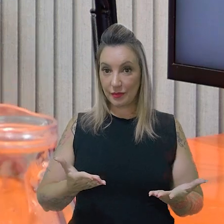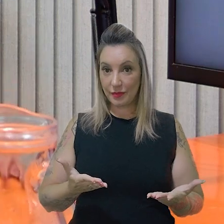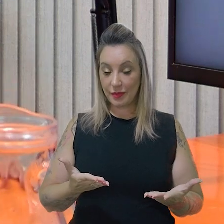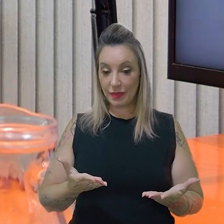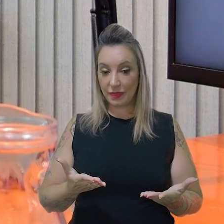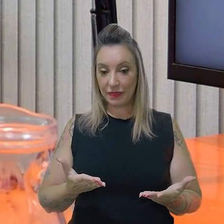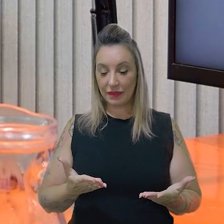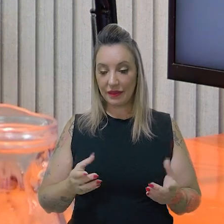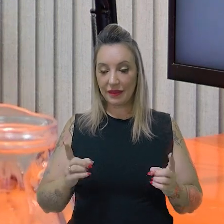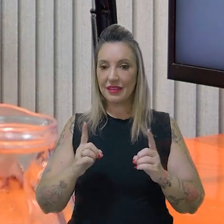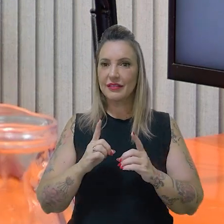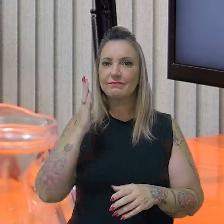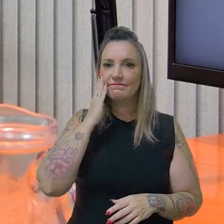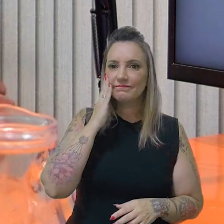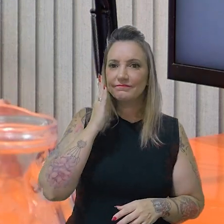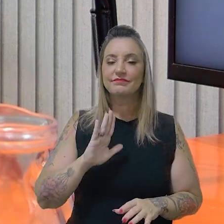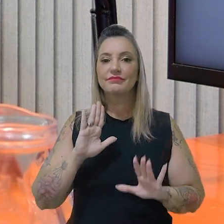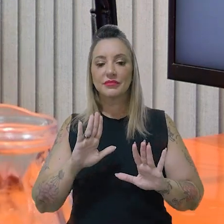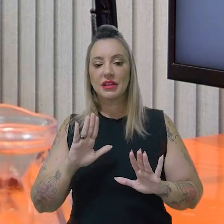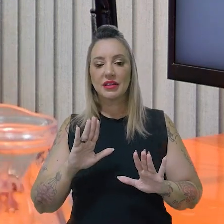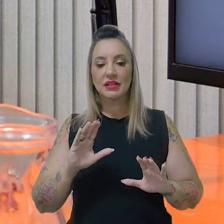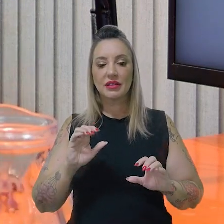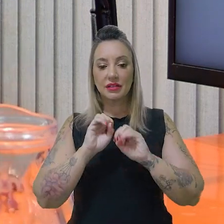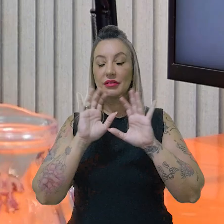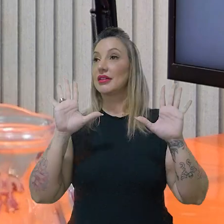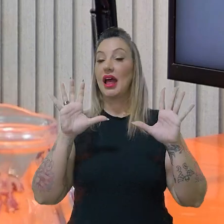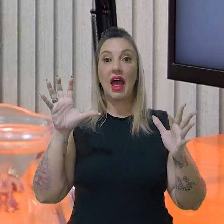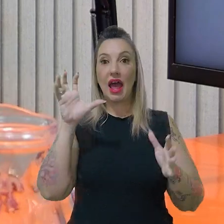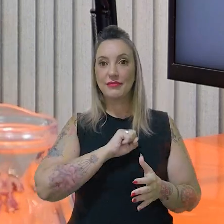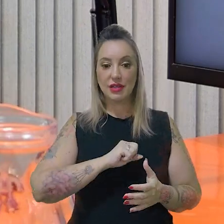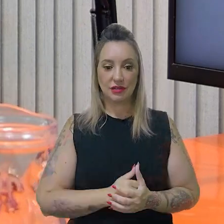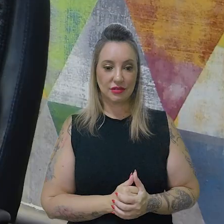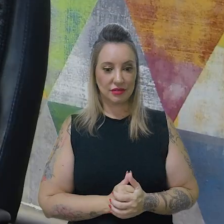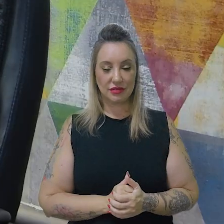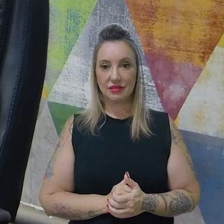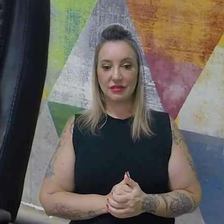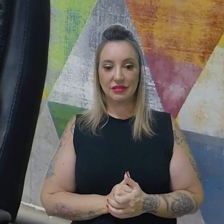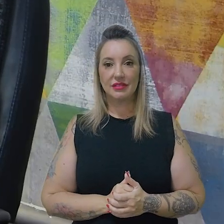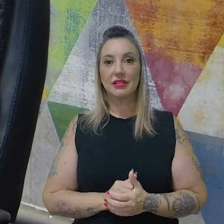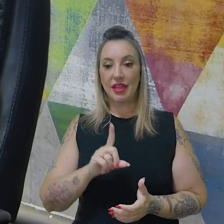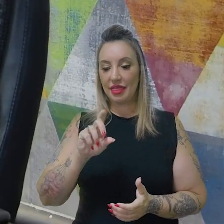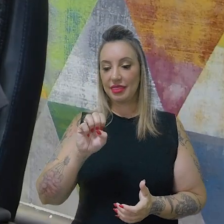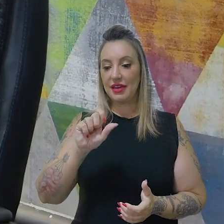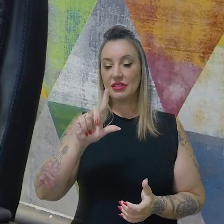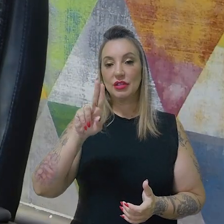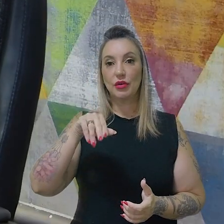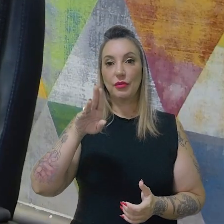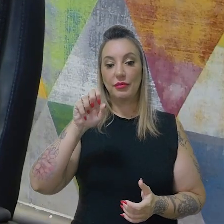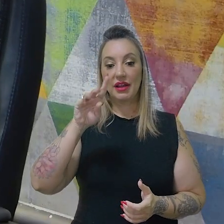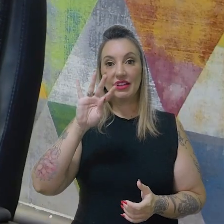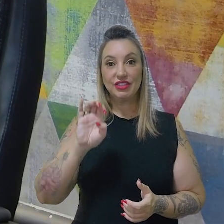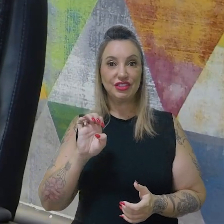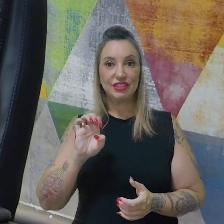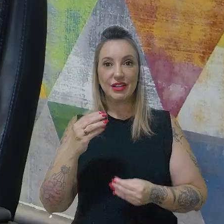tento mas o deslumbrante pegou muito rápido menina isso você comentou aqui que deslumbrante como foi